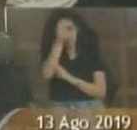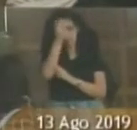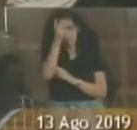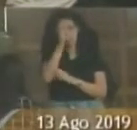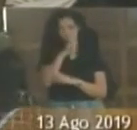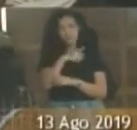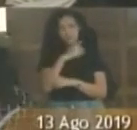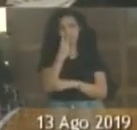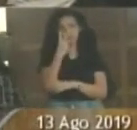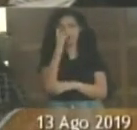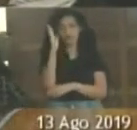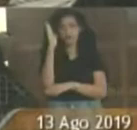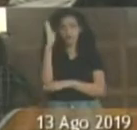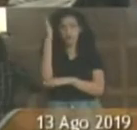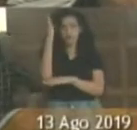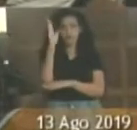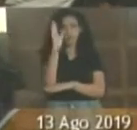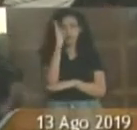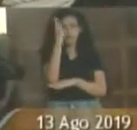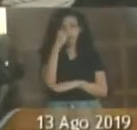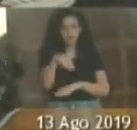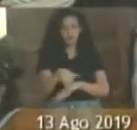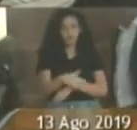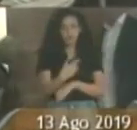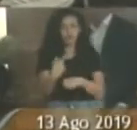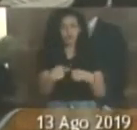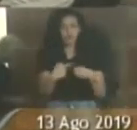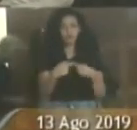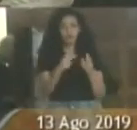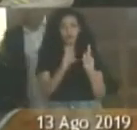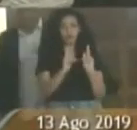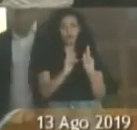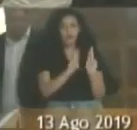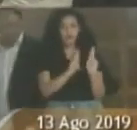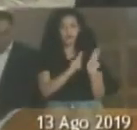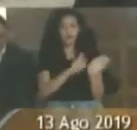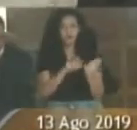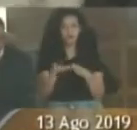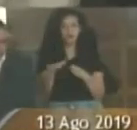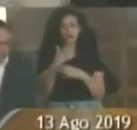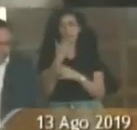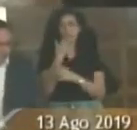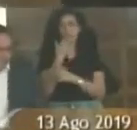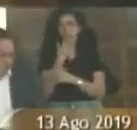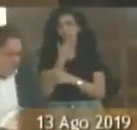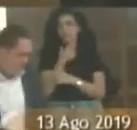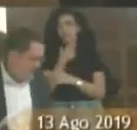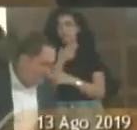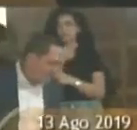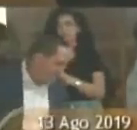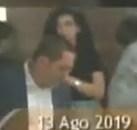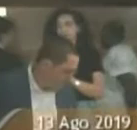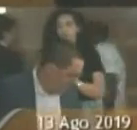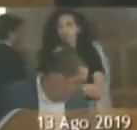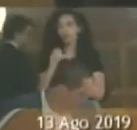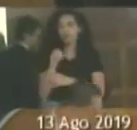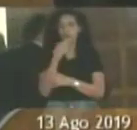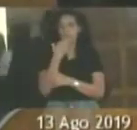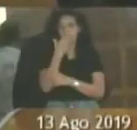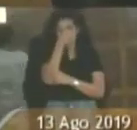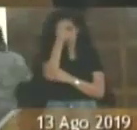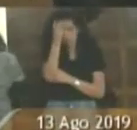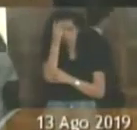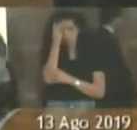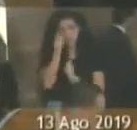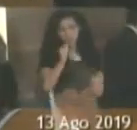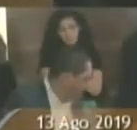de dois postes com iluminação pública na Travessa Ceará, próxima à Barra do Sinésio, Parque Mambucaba. Indicação 2409, indicando ao prefeito que